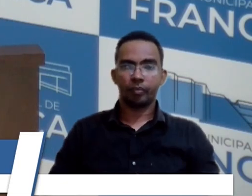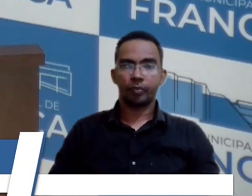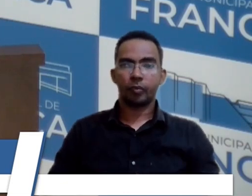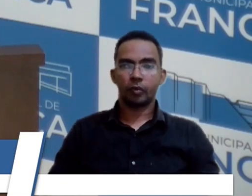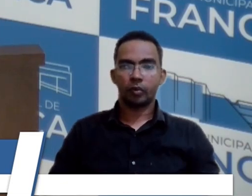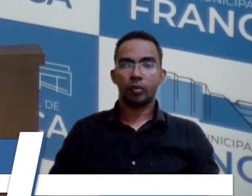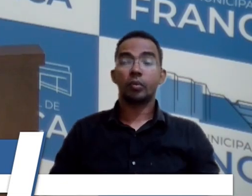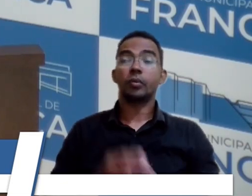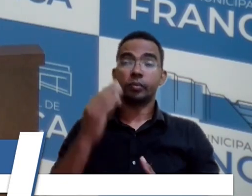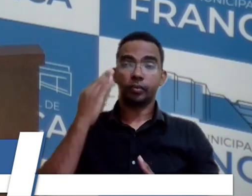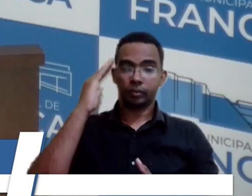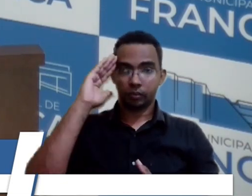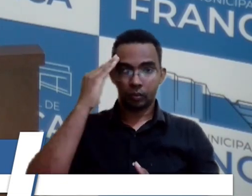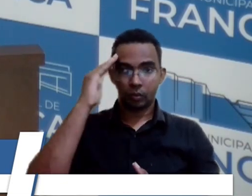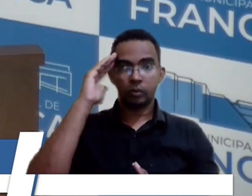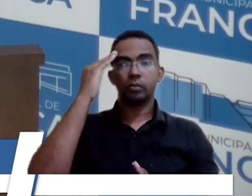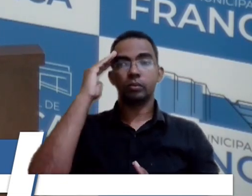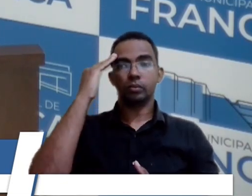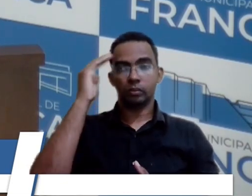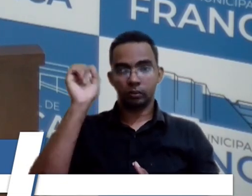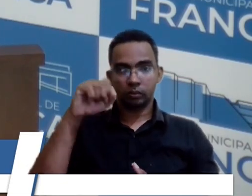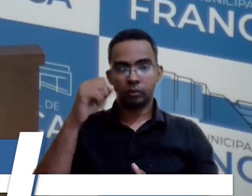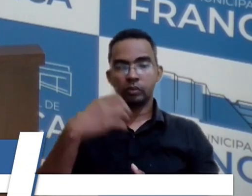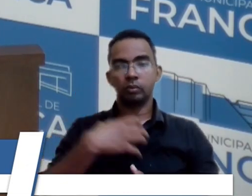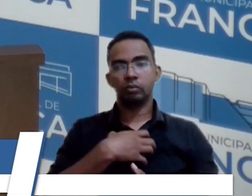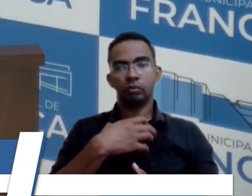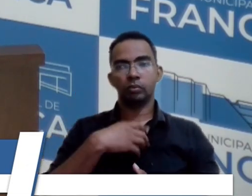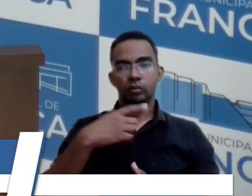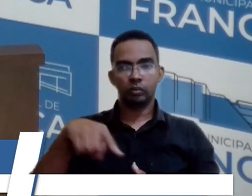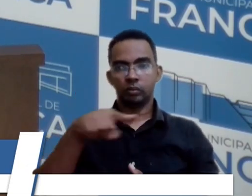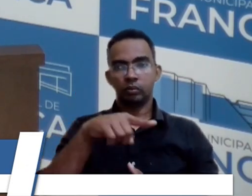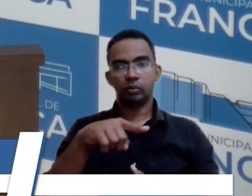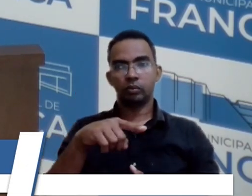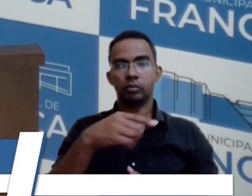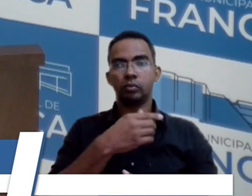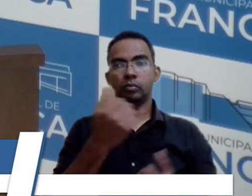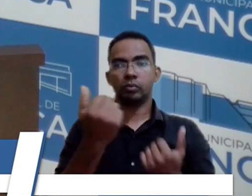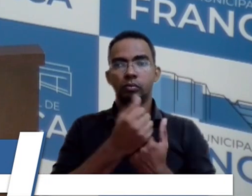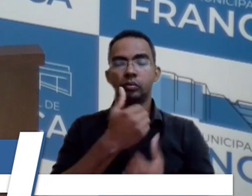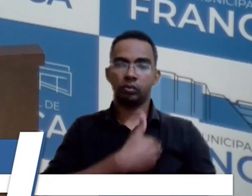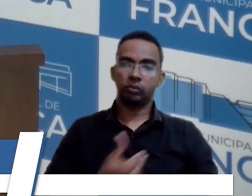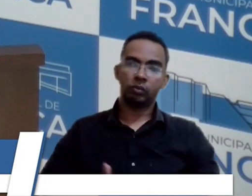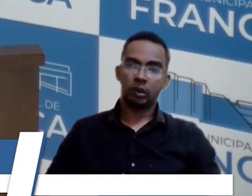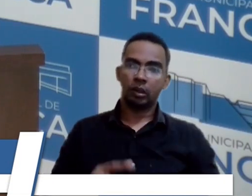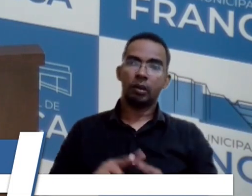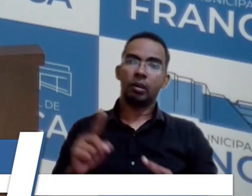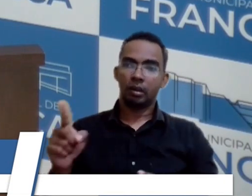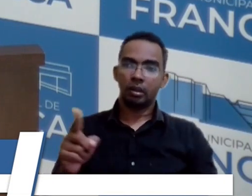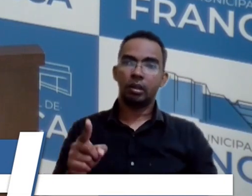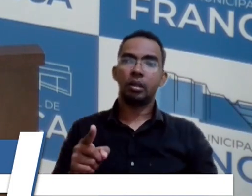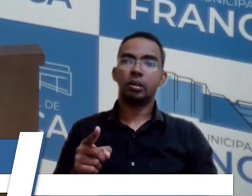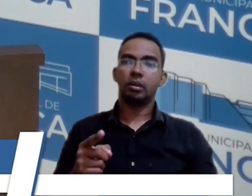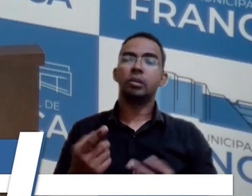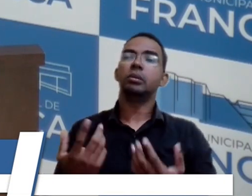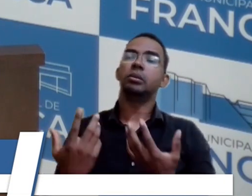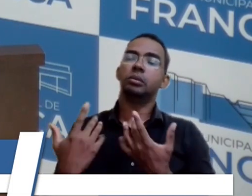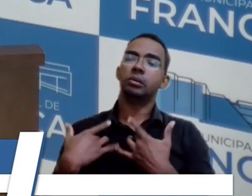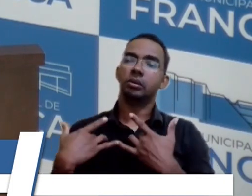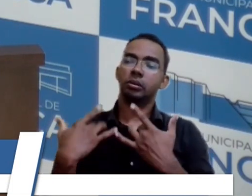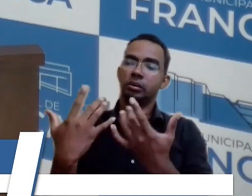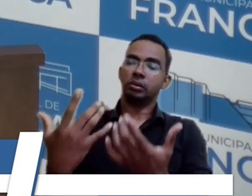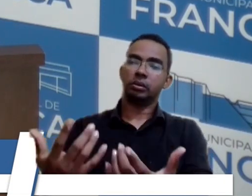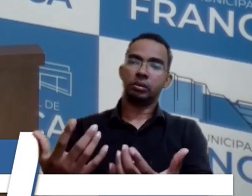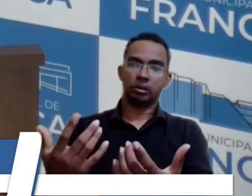entendo a forma que se dirige ao vice-governador, mas ele foi muito solícito com a gente. Ele foi